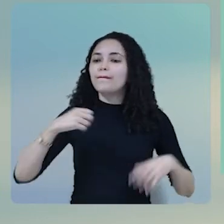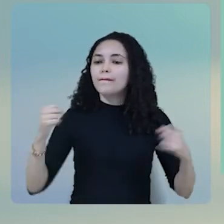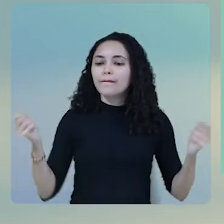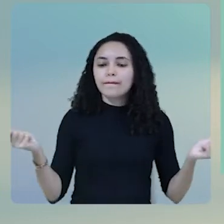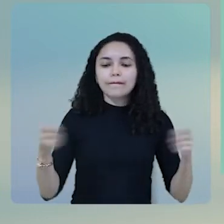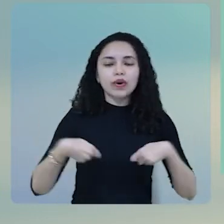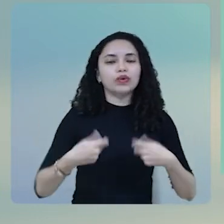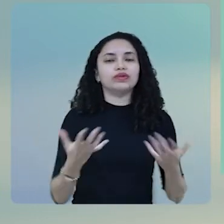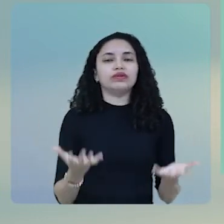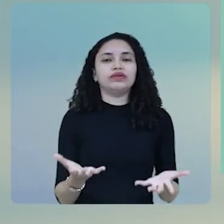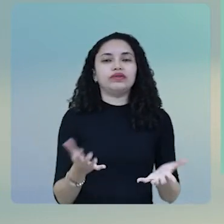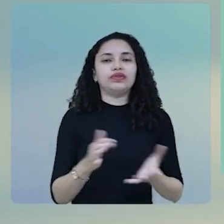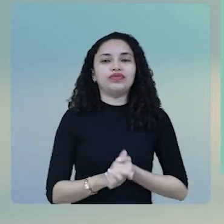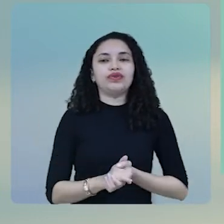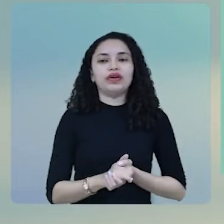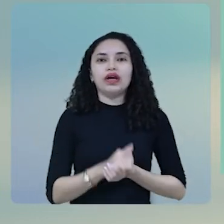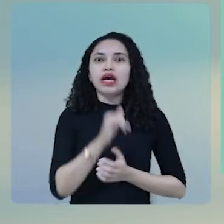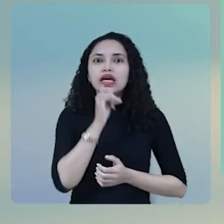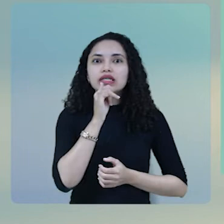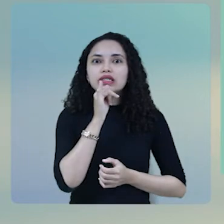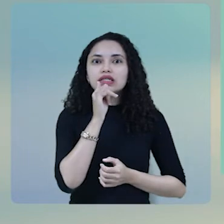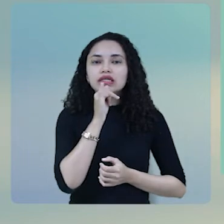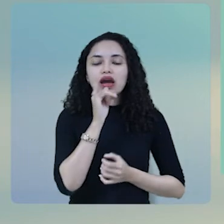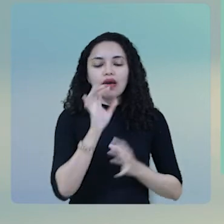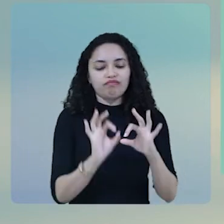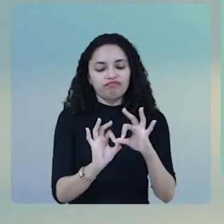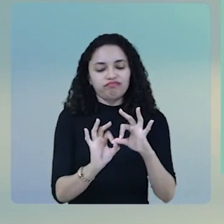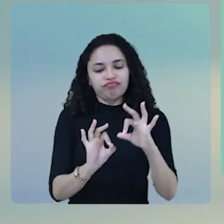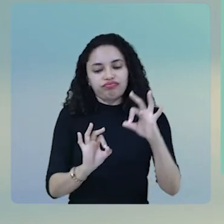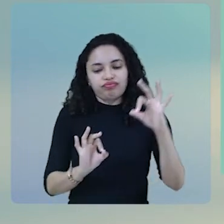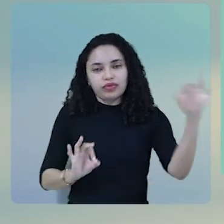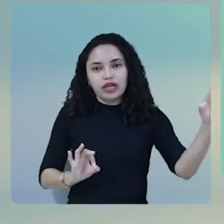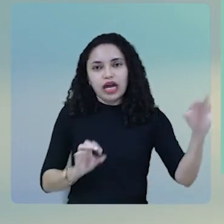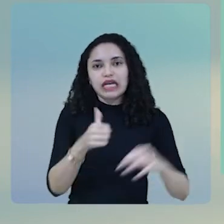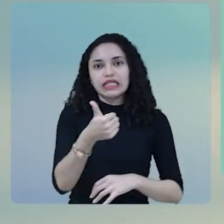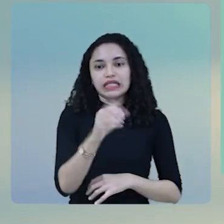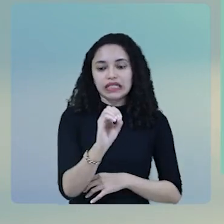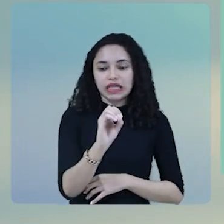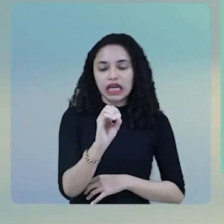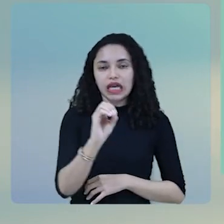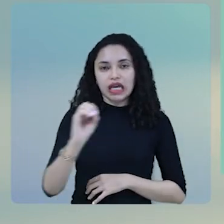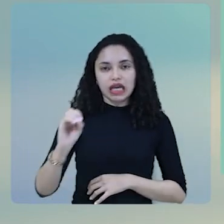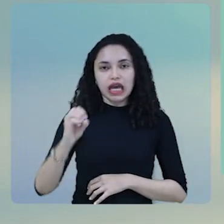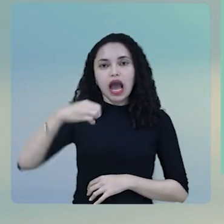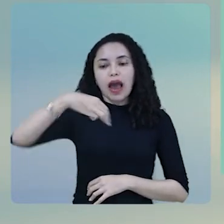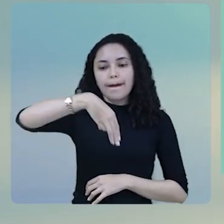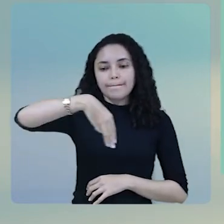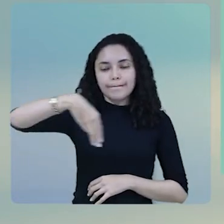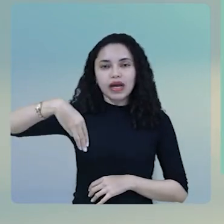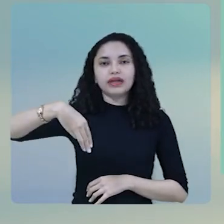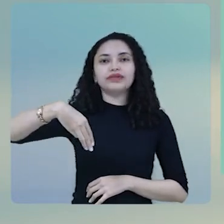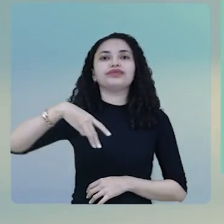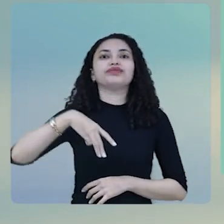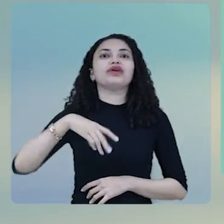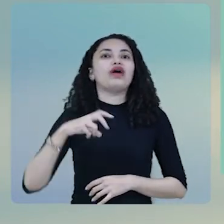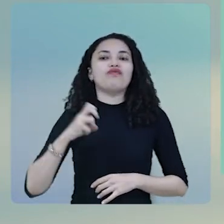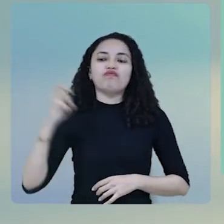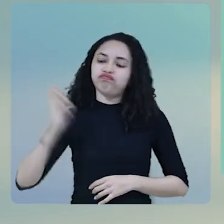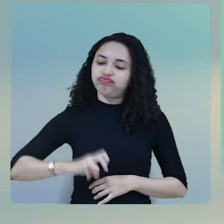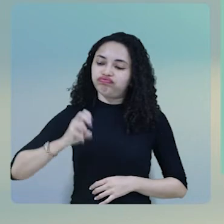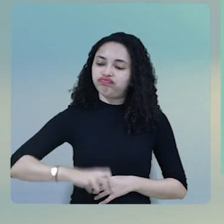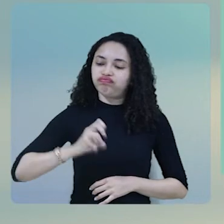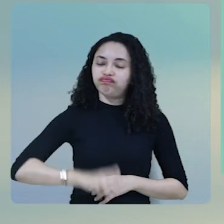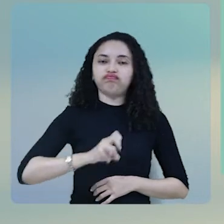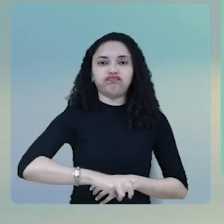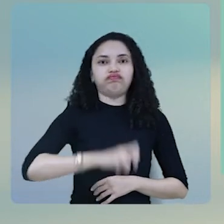Então, eu quero correr uma distância de 100 metros. 100 metros é uma distância curta. Então, eu vou correr na